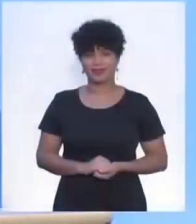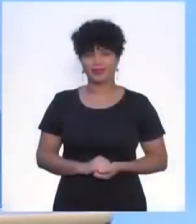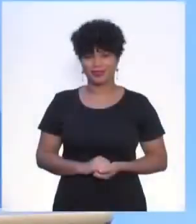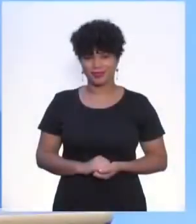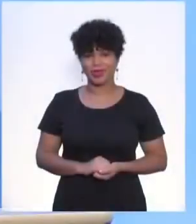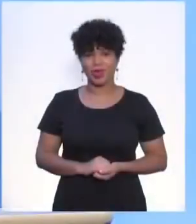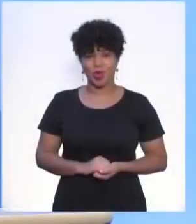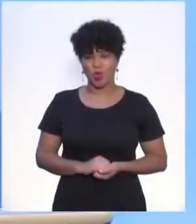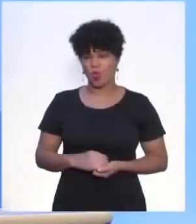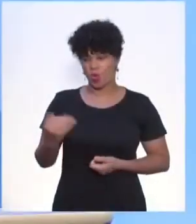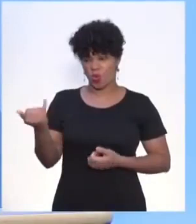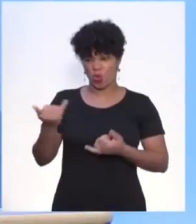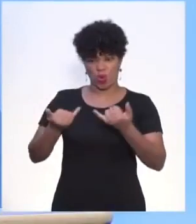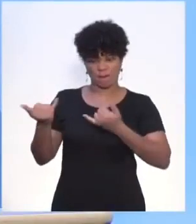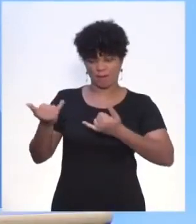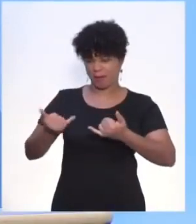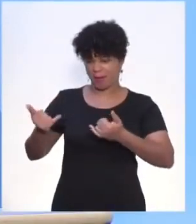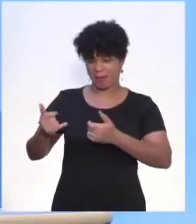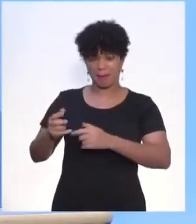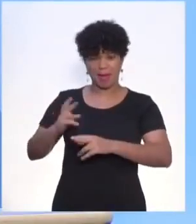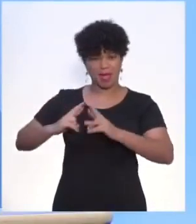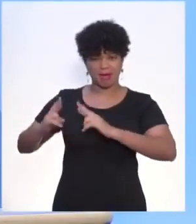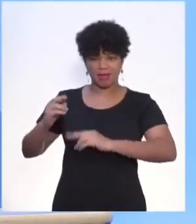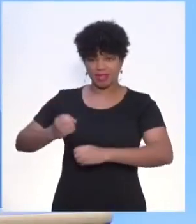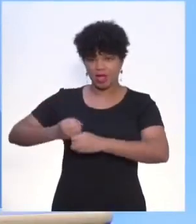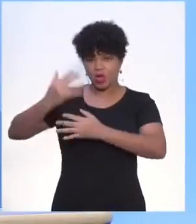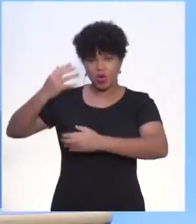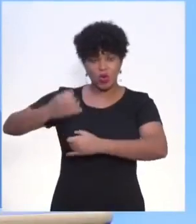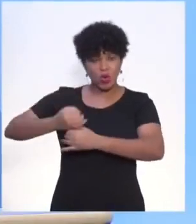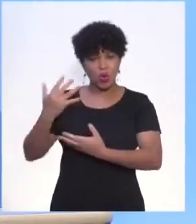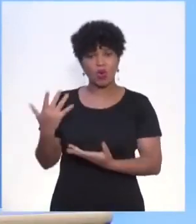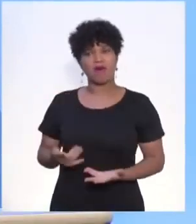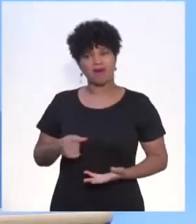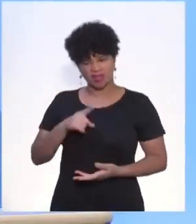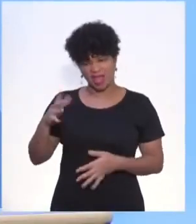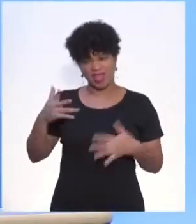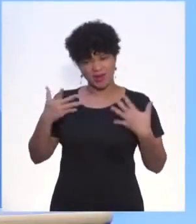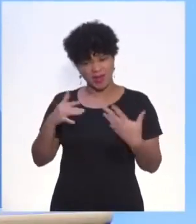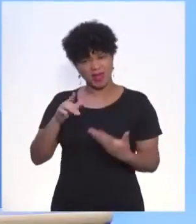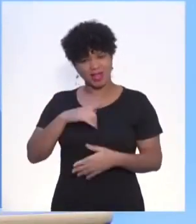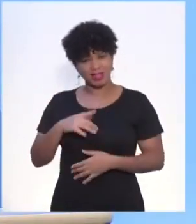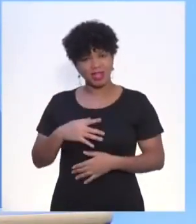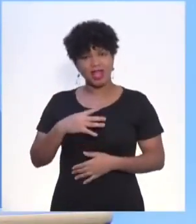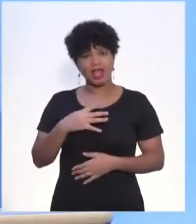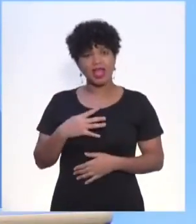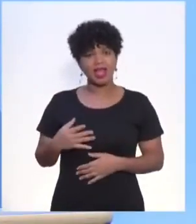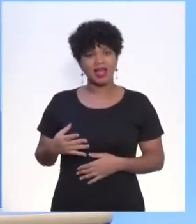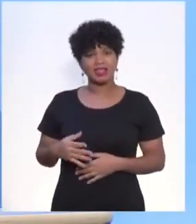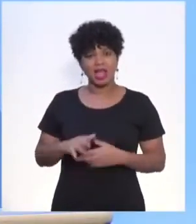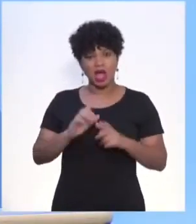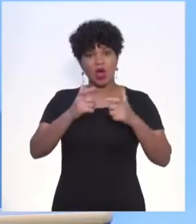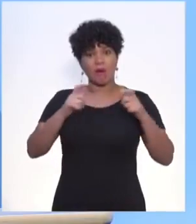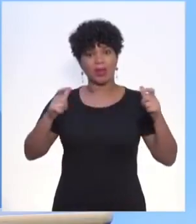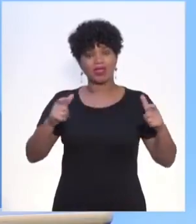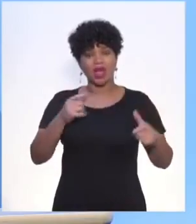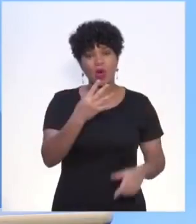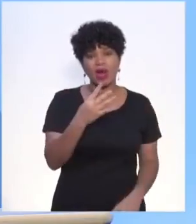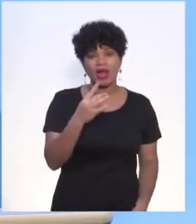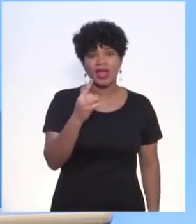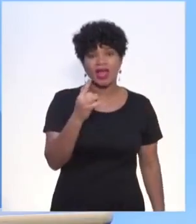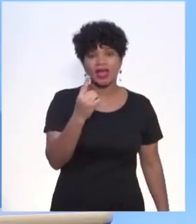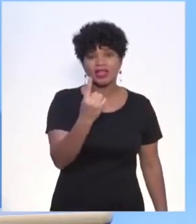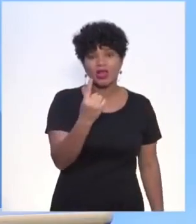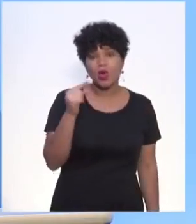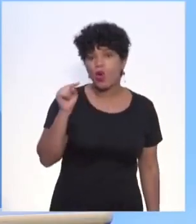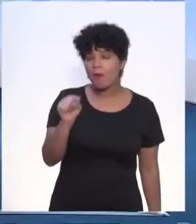O povo tá afiado aqui, Nossa, Osmar. cara, Olha que aí, legal. dos 41 mil, sempre aumentando, tá 40, bacana, né? Muita gente.